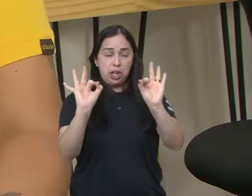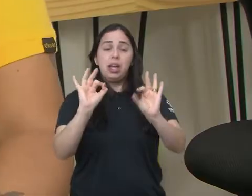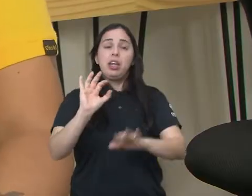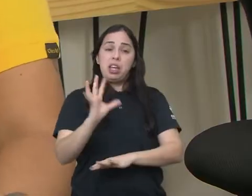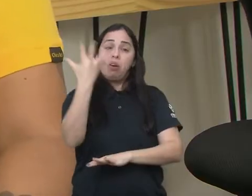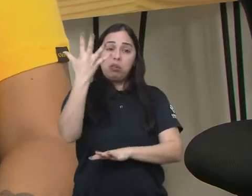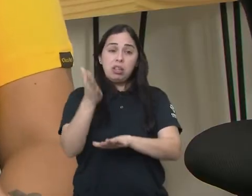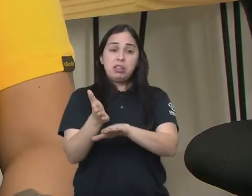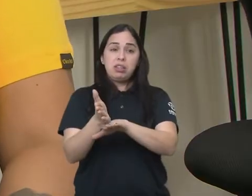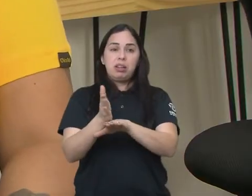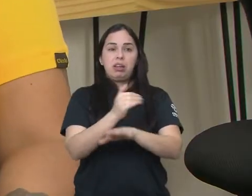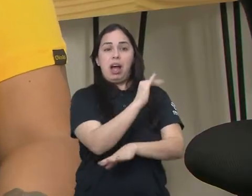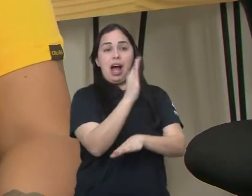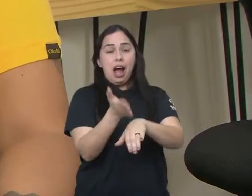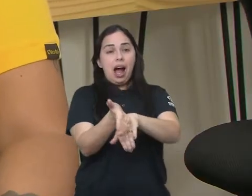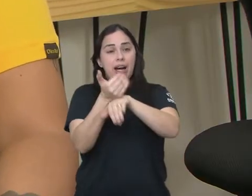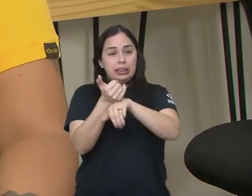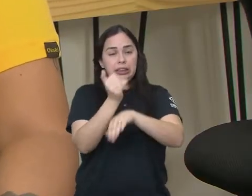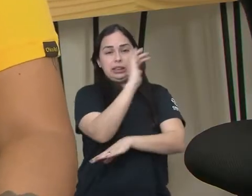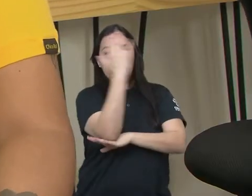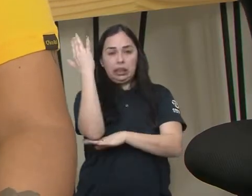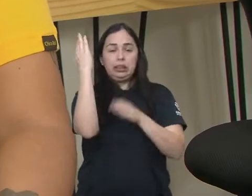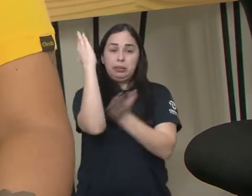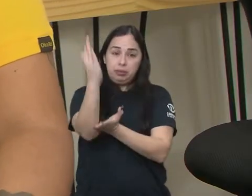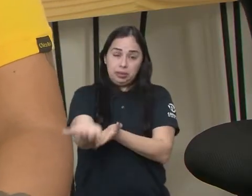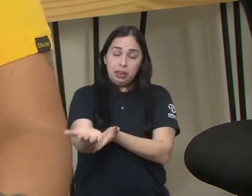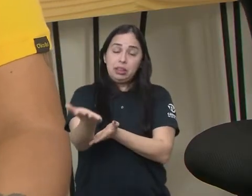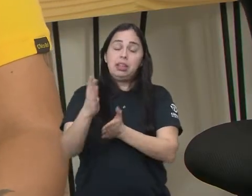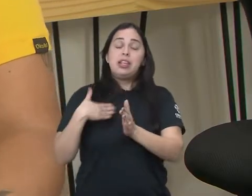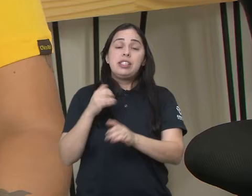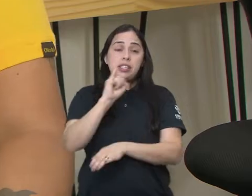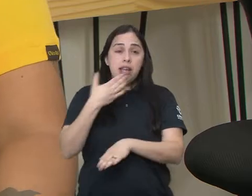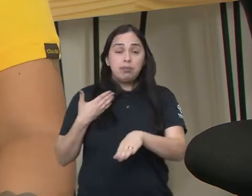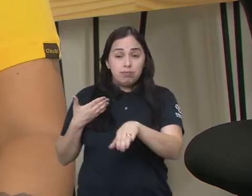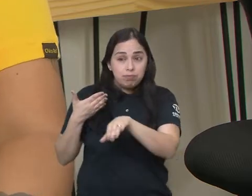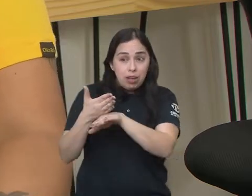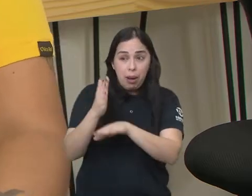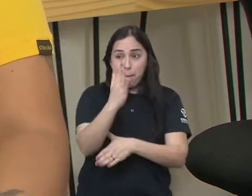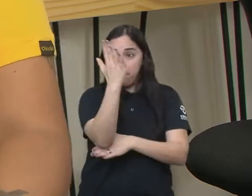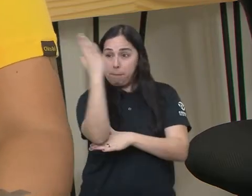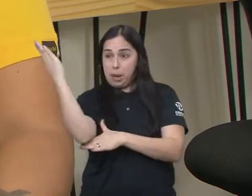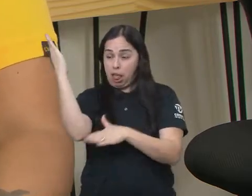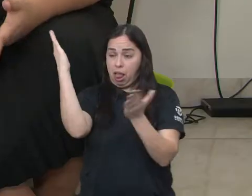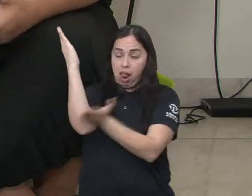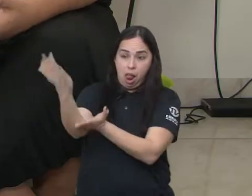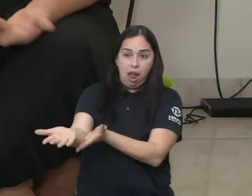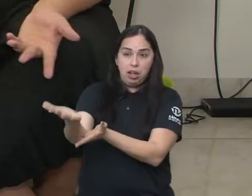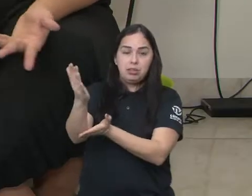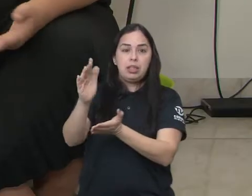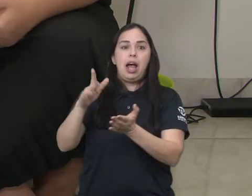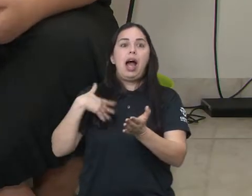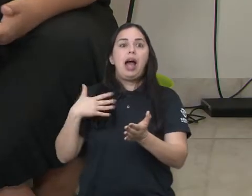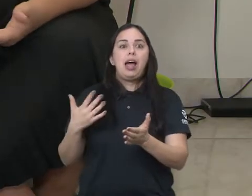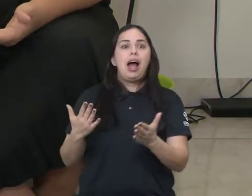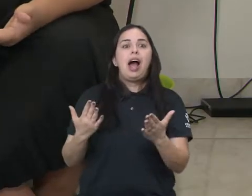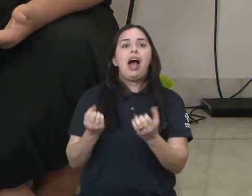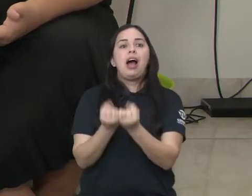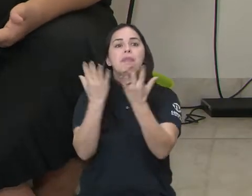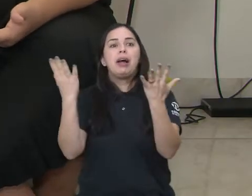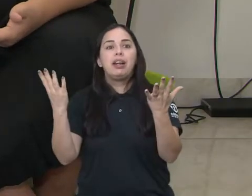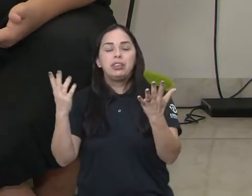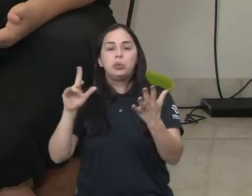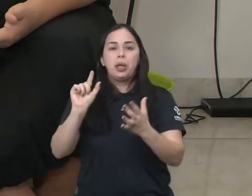que acontece quando a gente invade a natureza? A natureza responde, ela vai, né, aparece animais silvestres, aparece